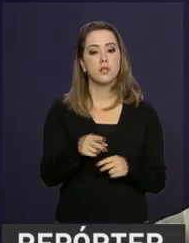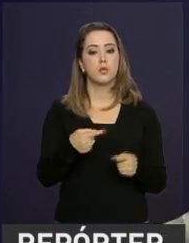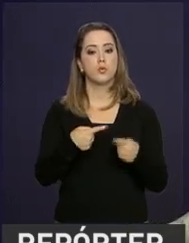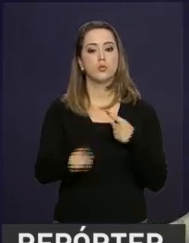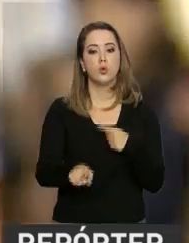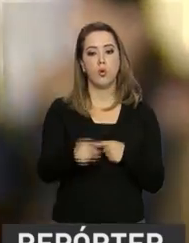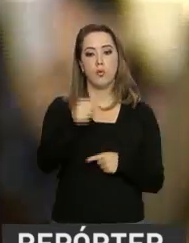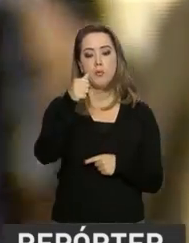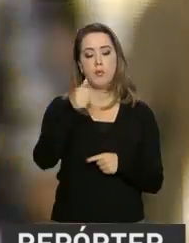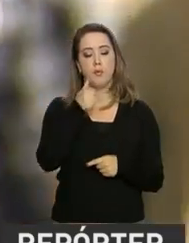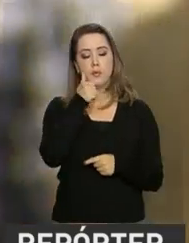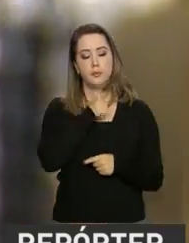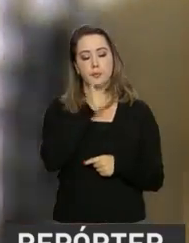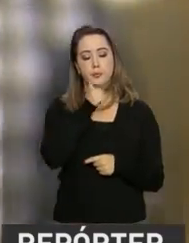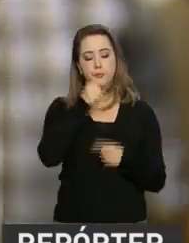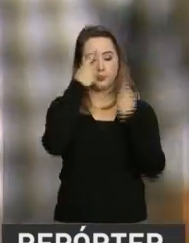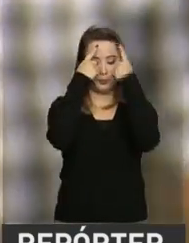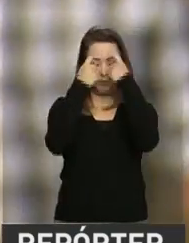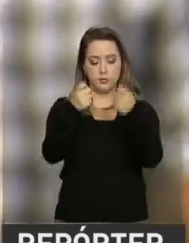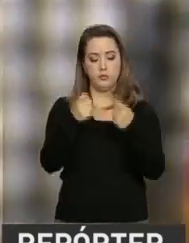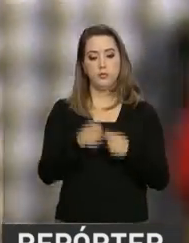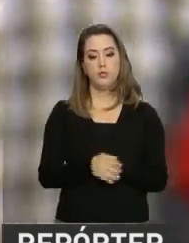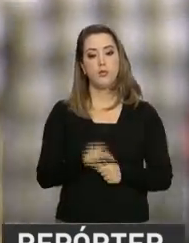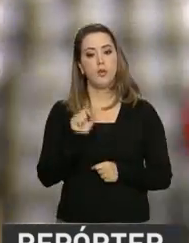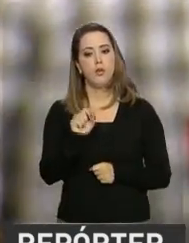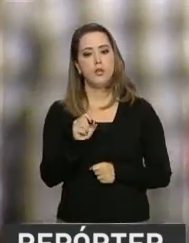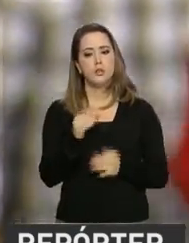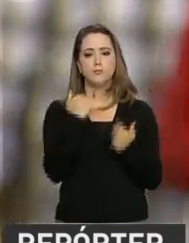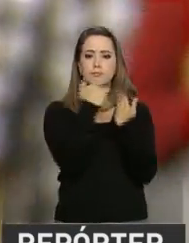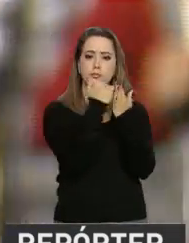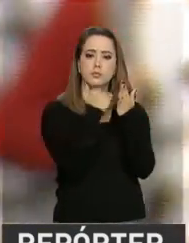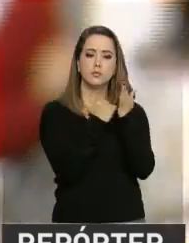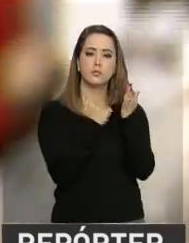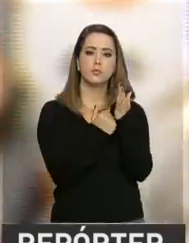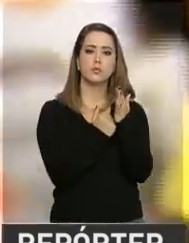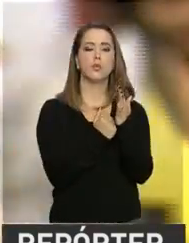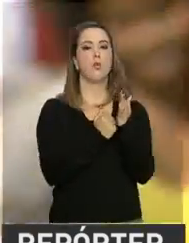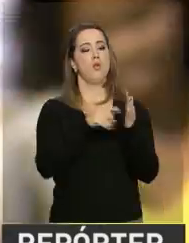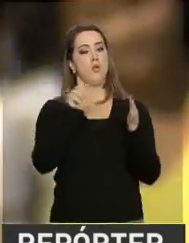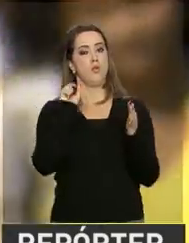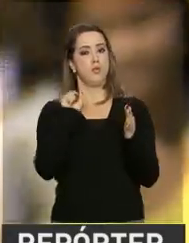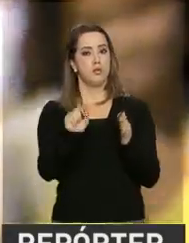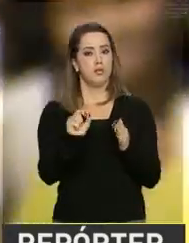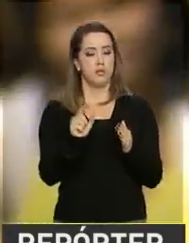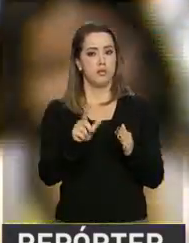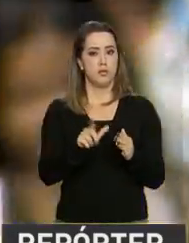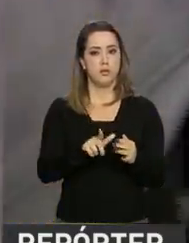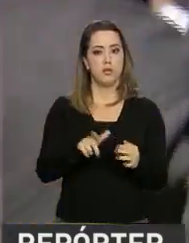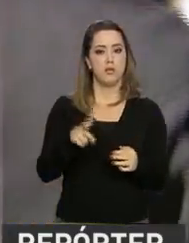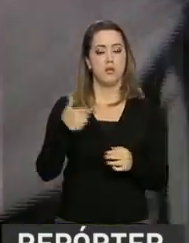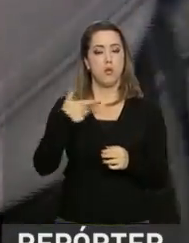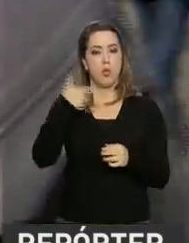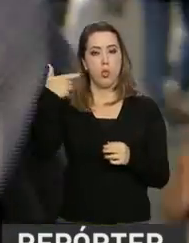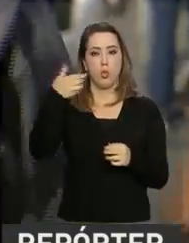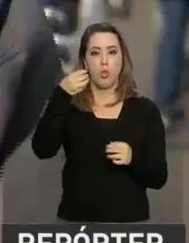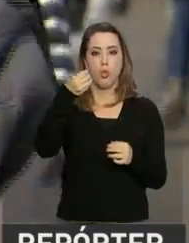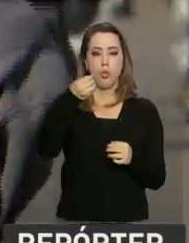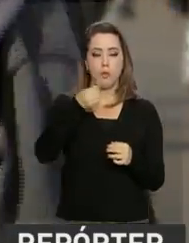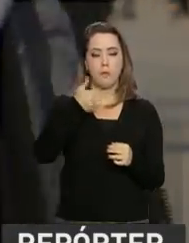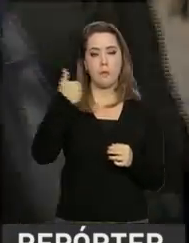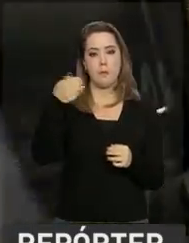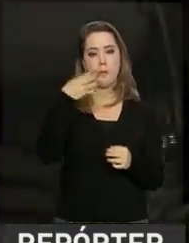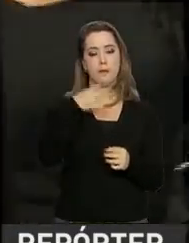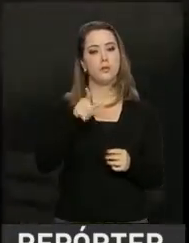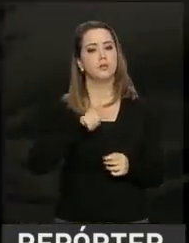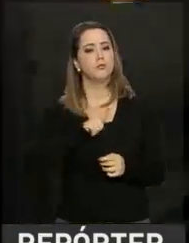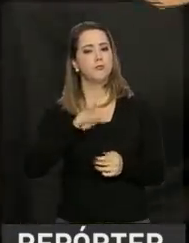violência doméstica segundo os dados mais recentes do Sistema Nacional de informações de segurança pública em 2014